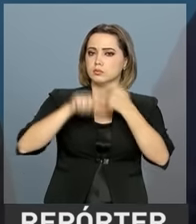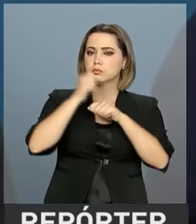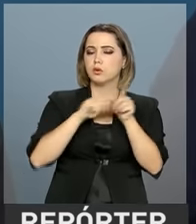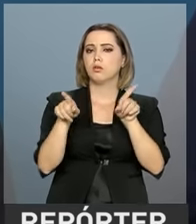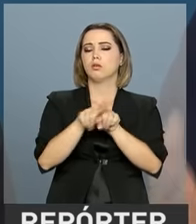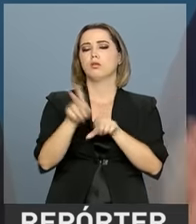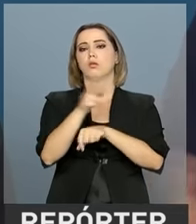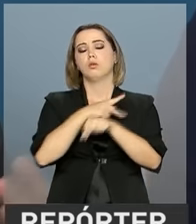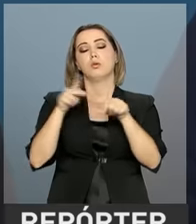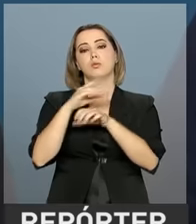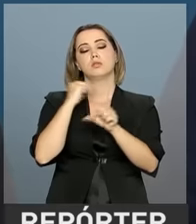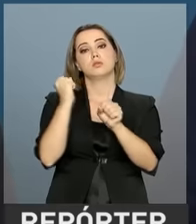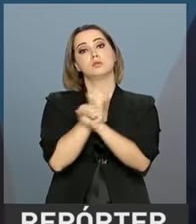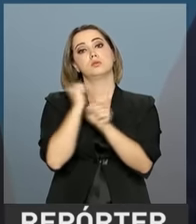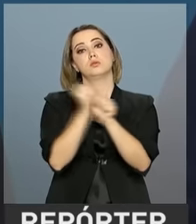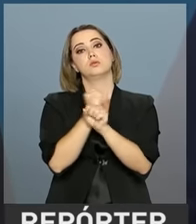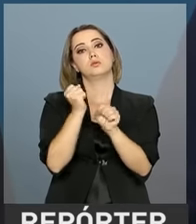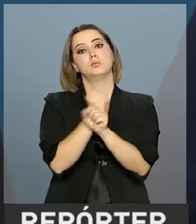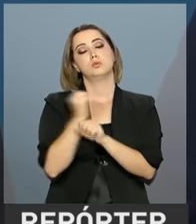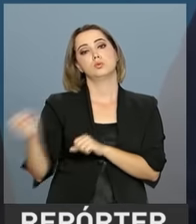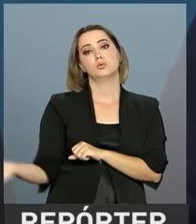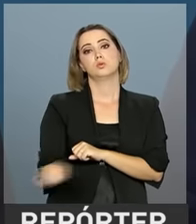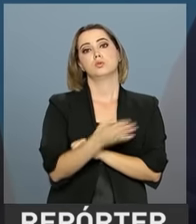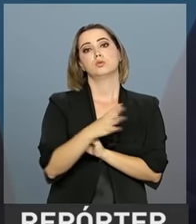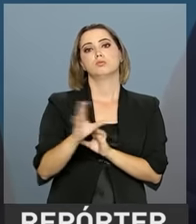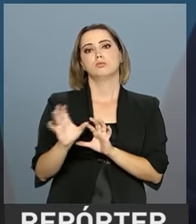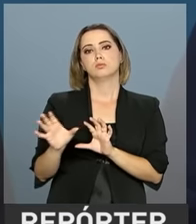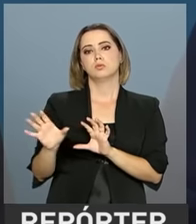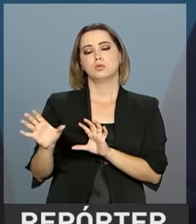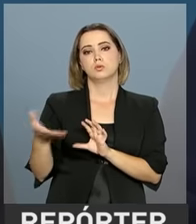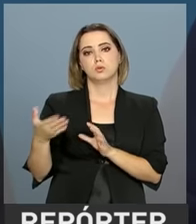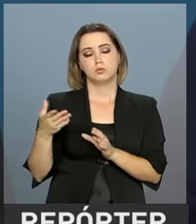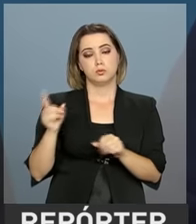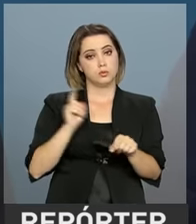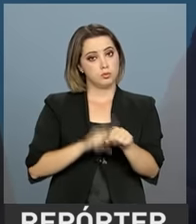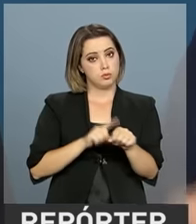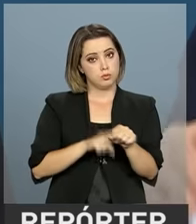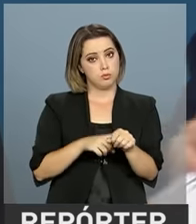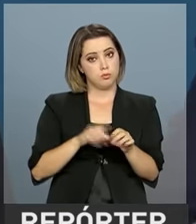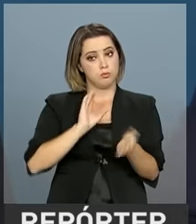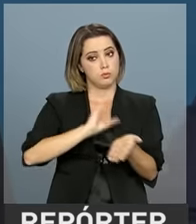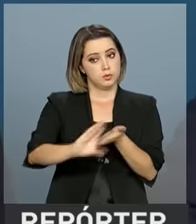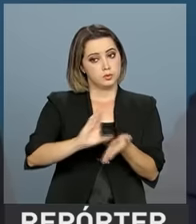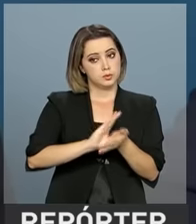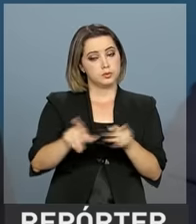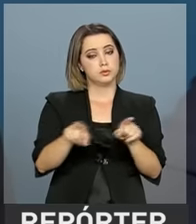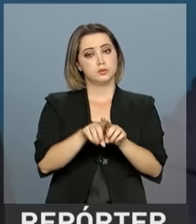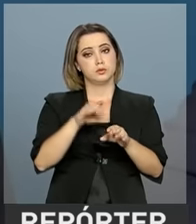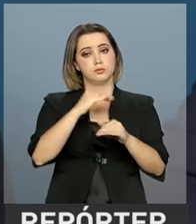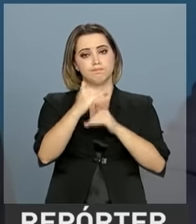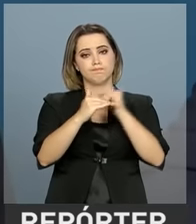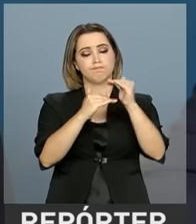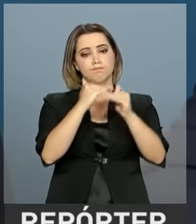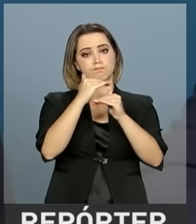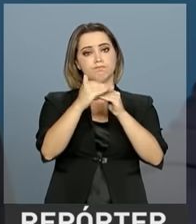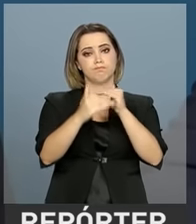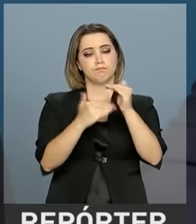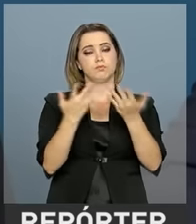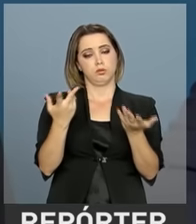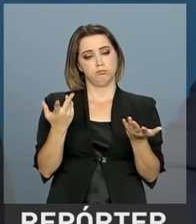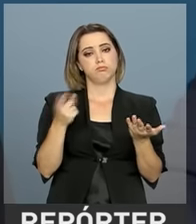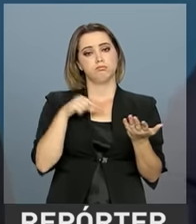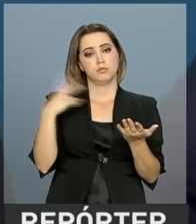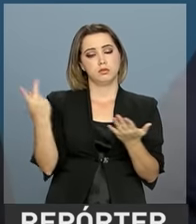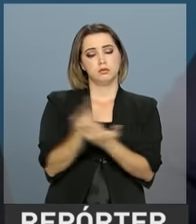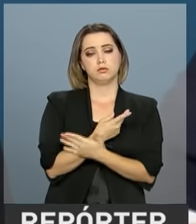está portanto construindo o caminho para novo ciclo de investimento e decrescimento ah que deve